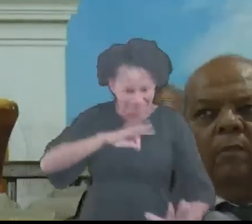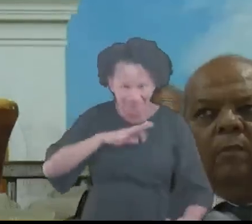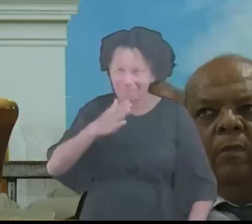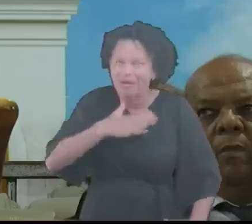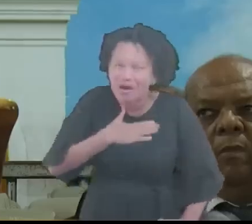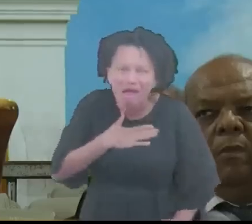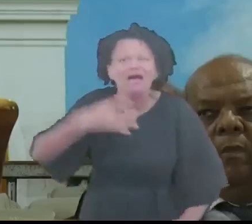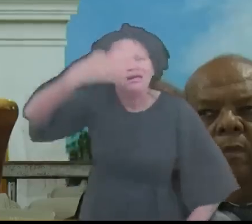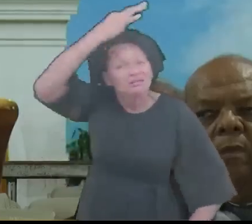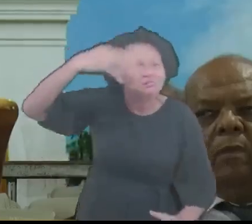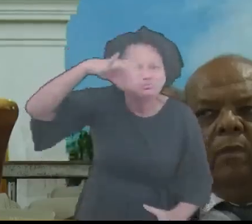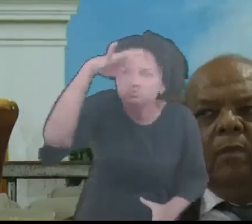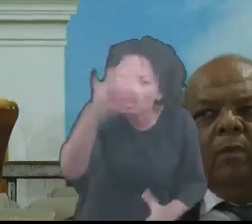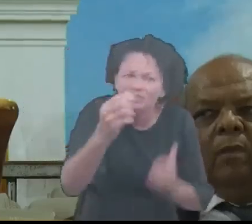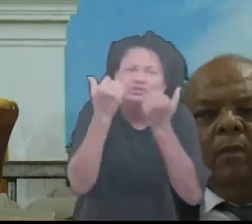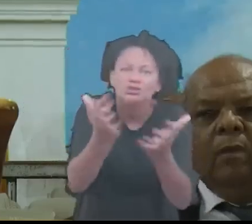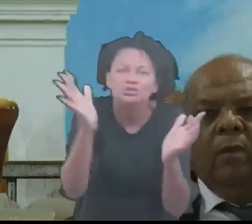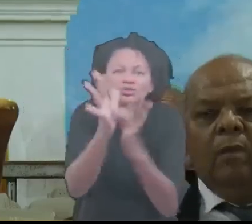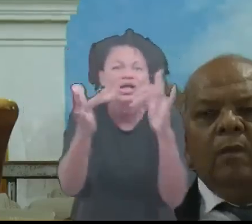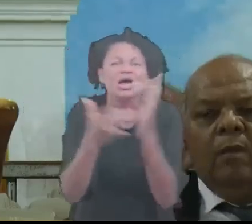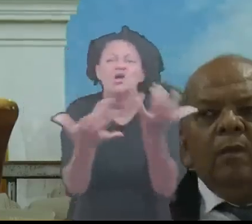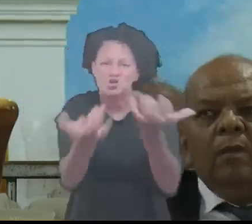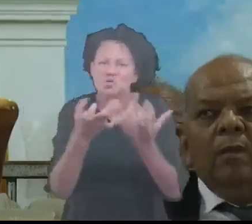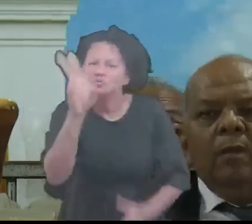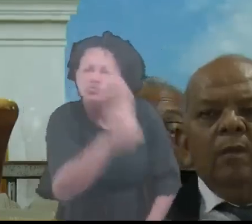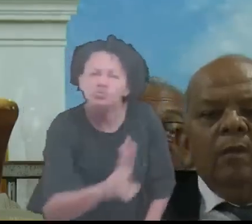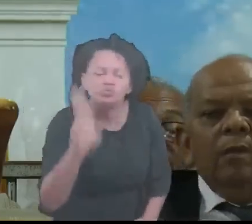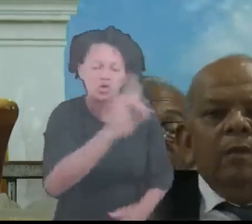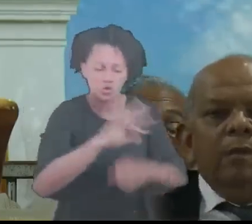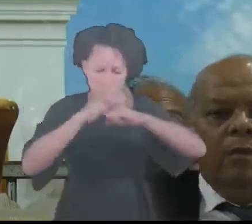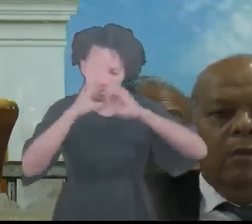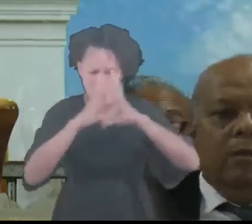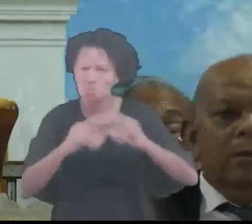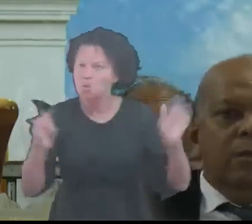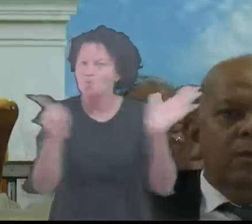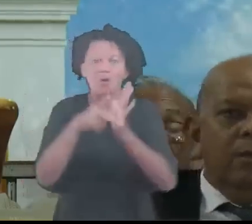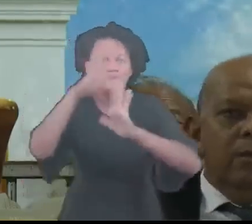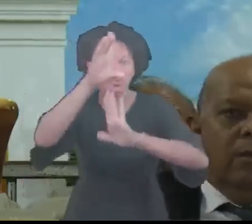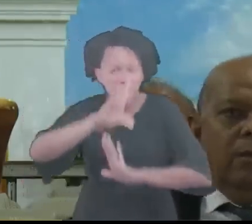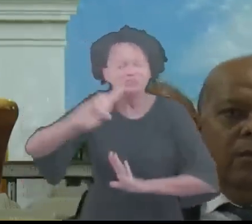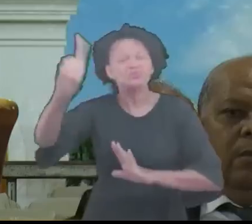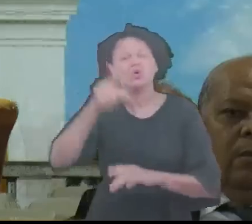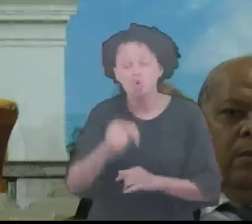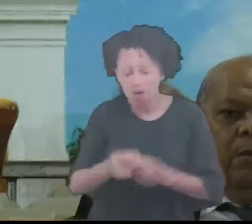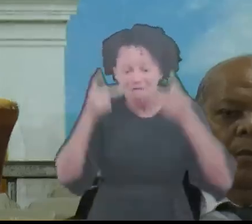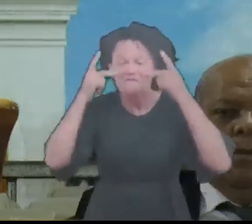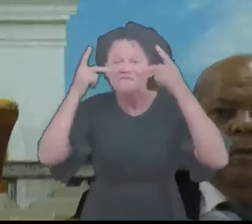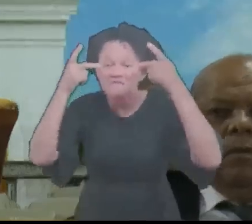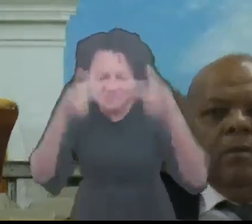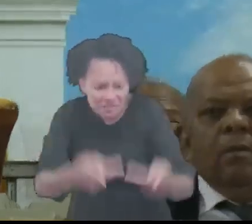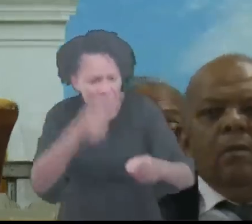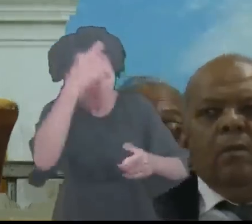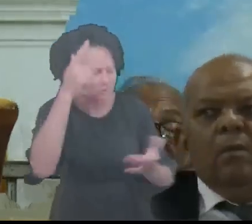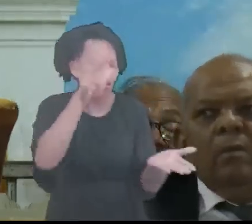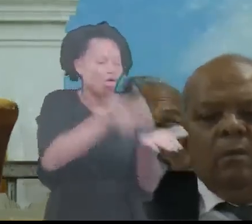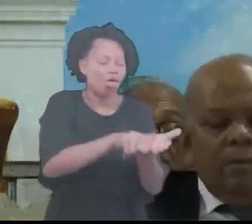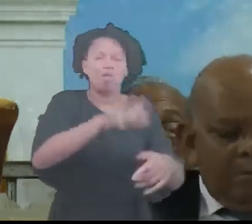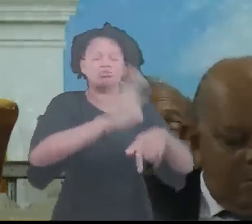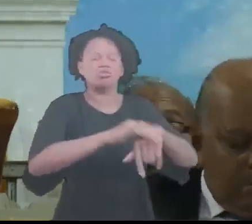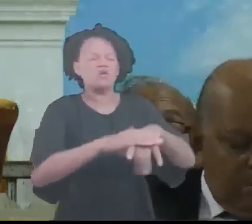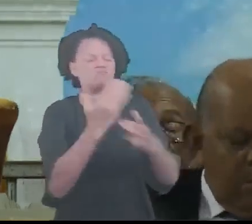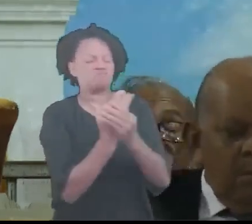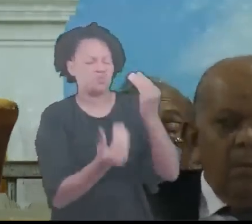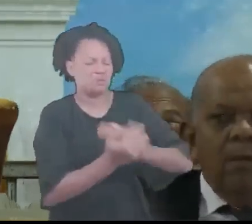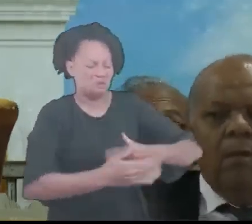para você. Jesus quer te usar em cura divina. Você ir fazer uma visita ao doente e você colocar a